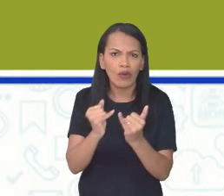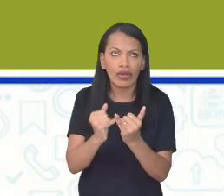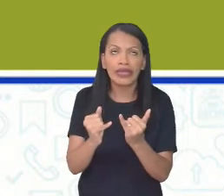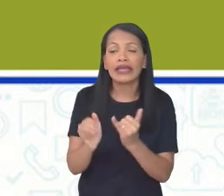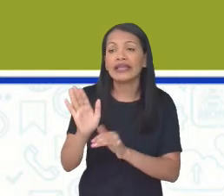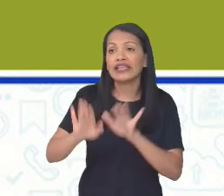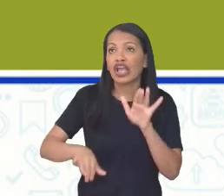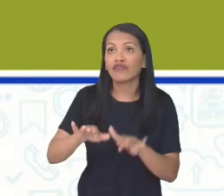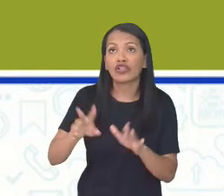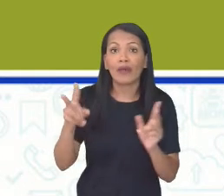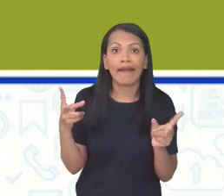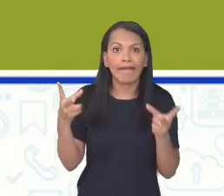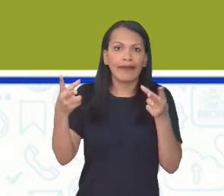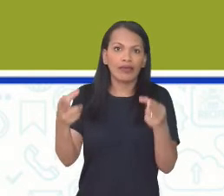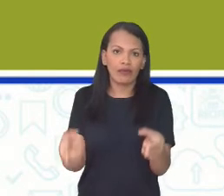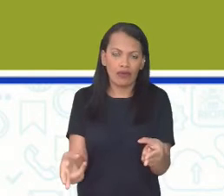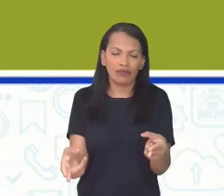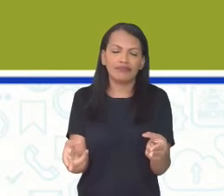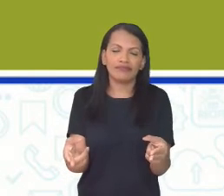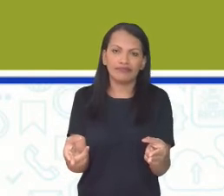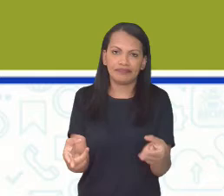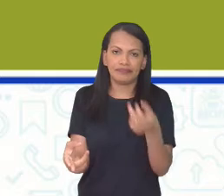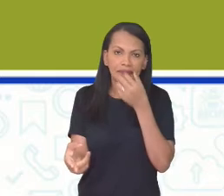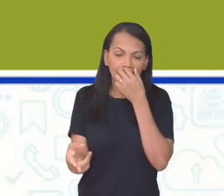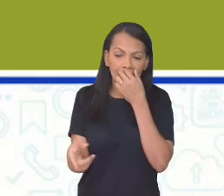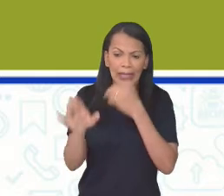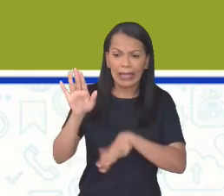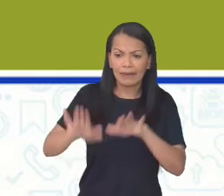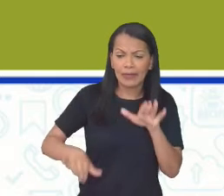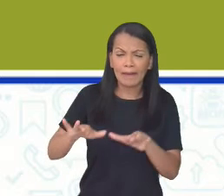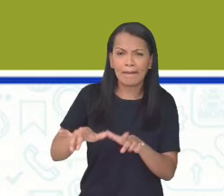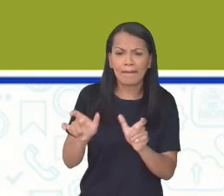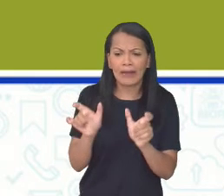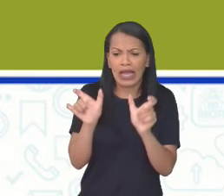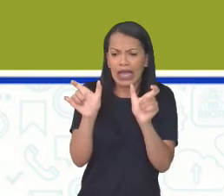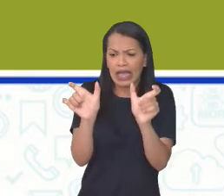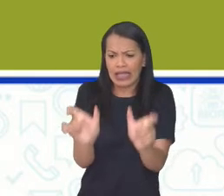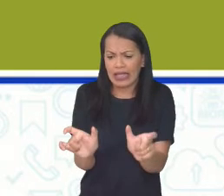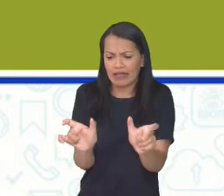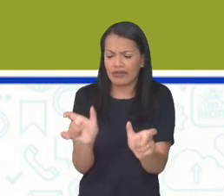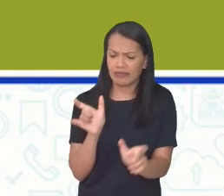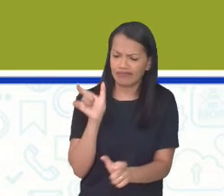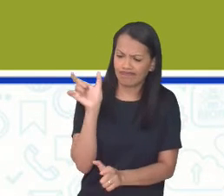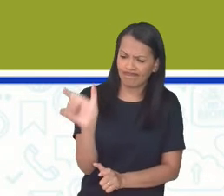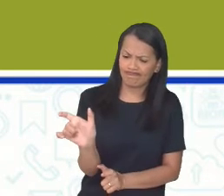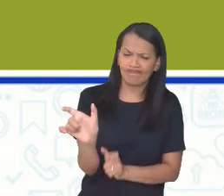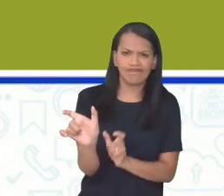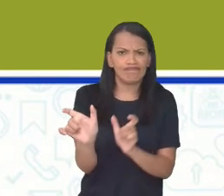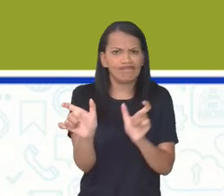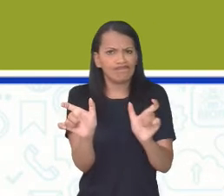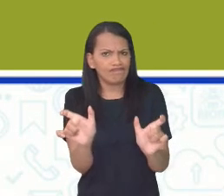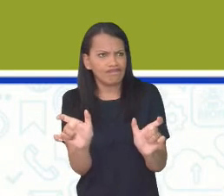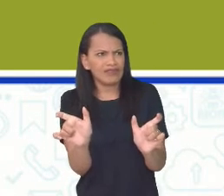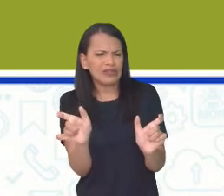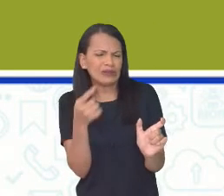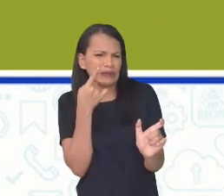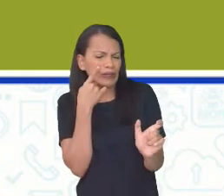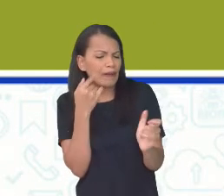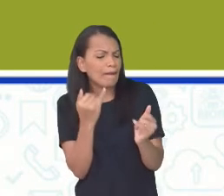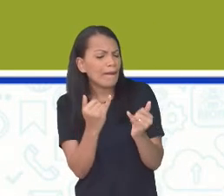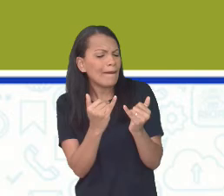iguais, né? Palavras sinônimas, né? Palavras que estão inseridas nessa sinonímia,